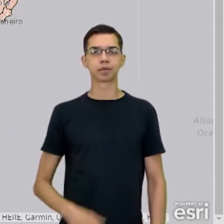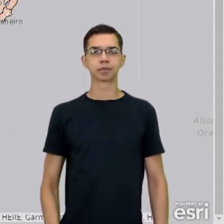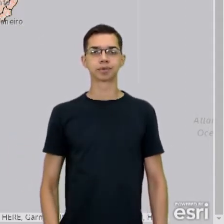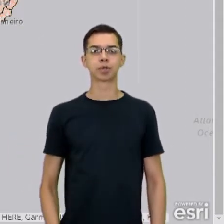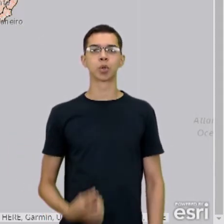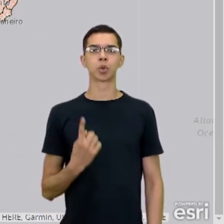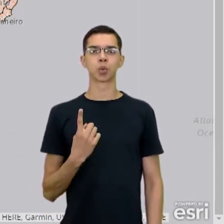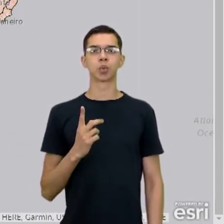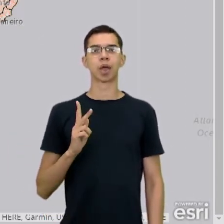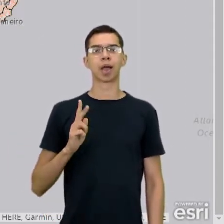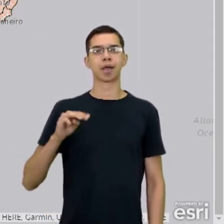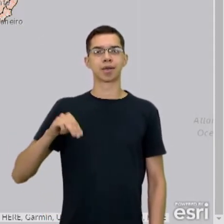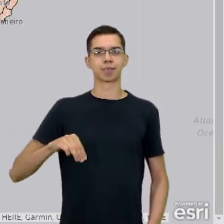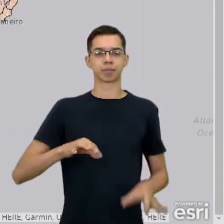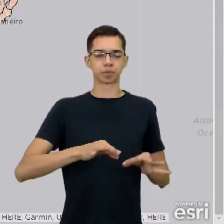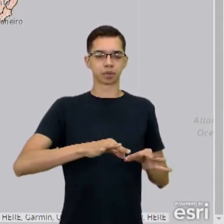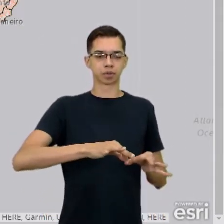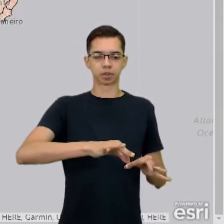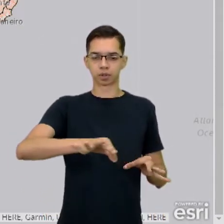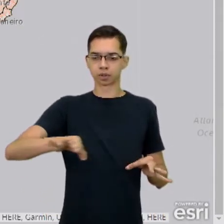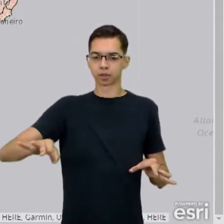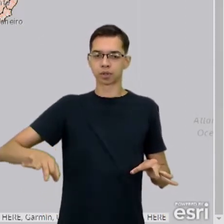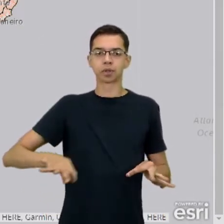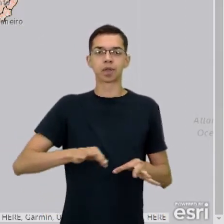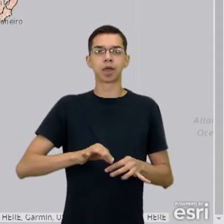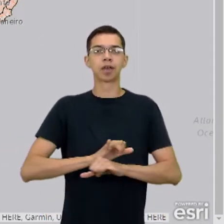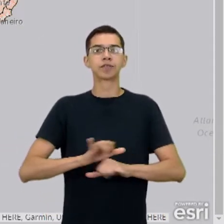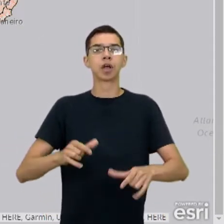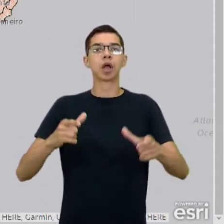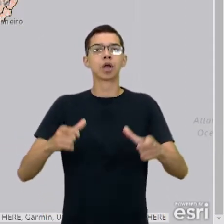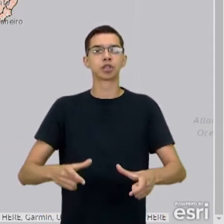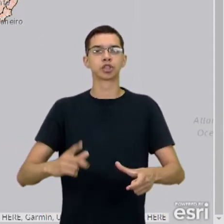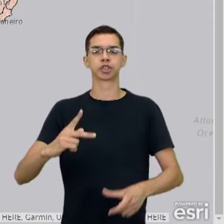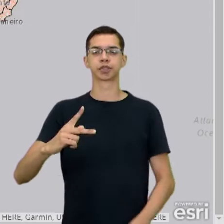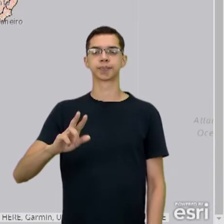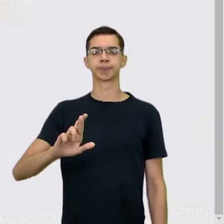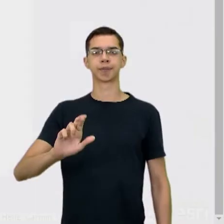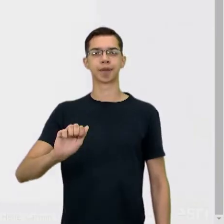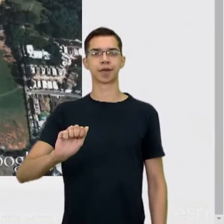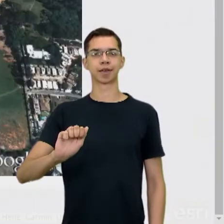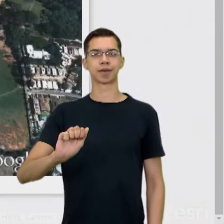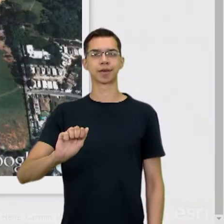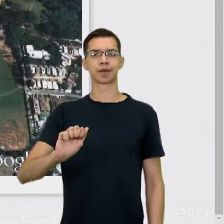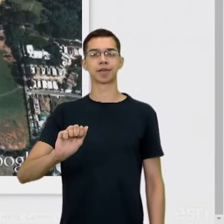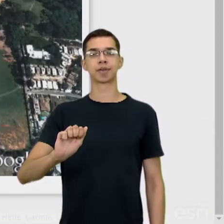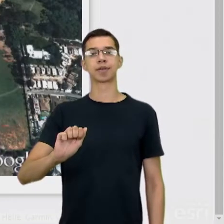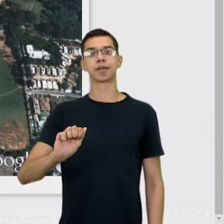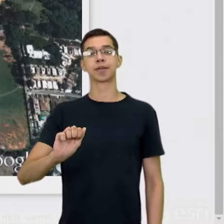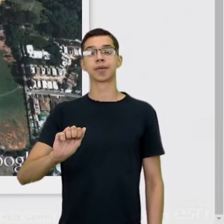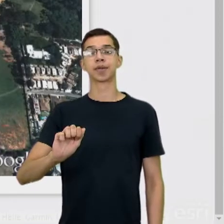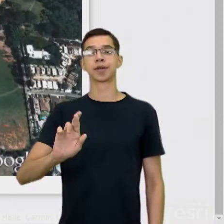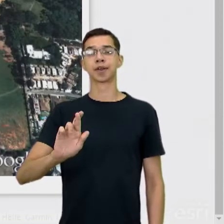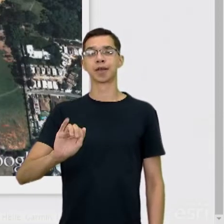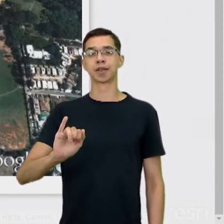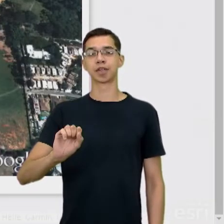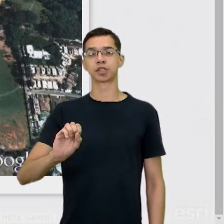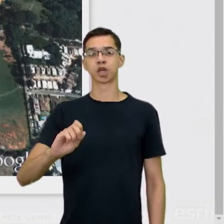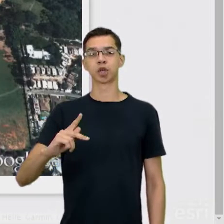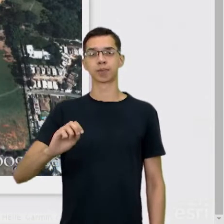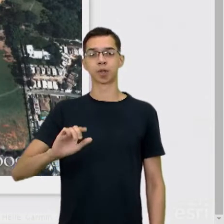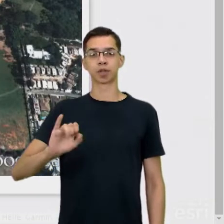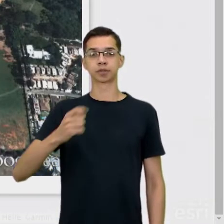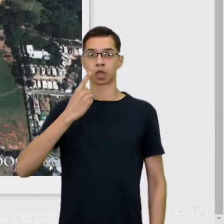quadrado. Nós estamos falando aqui de Paraisópolis. Olha que interessante aqui. Eu vou até ampliar, ó, dá até para ampliar aqui a imagem.